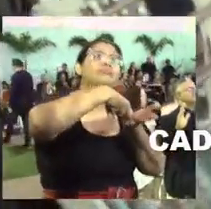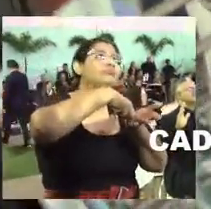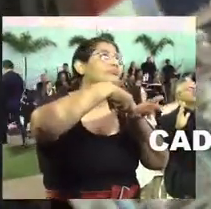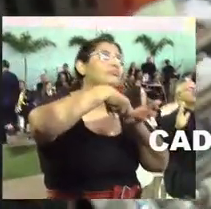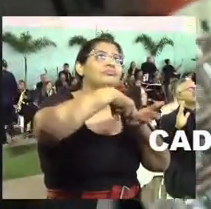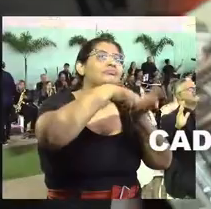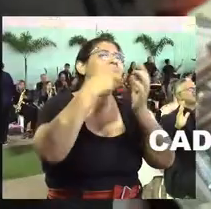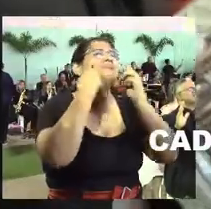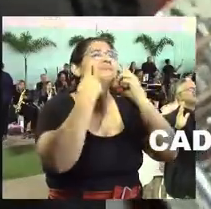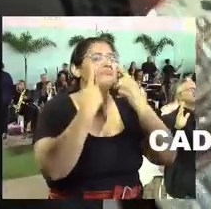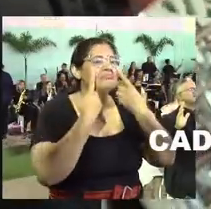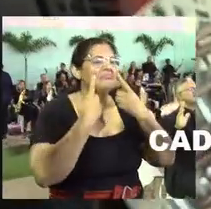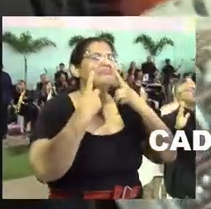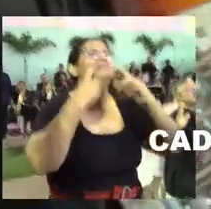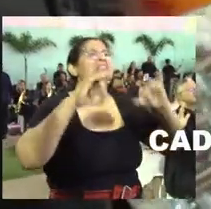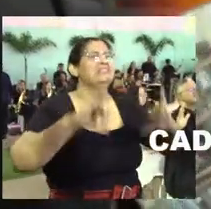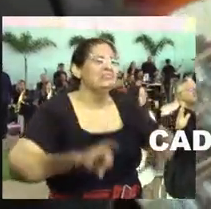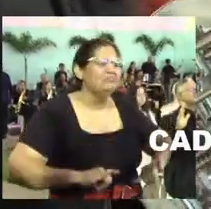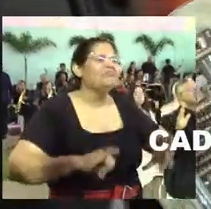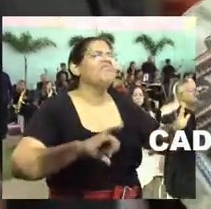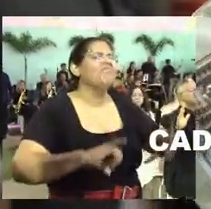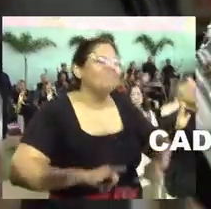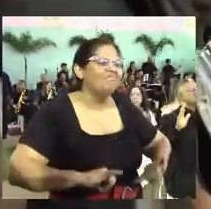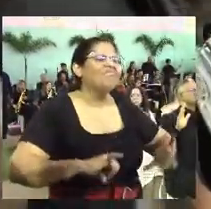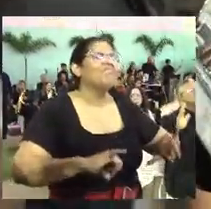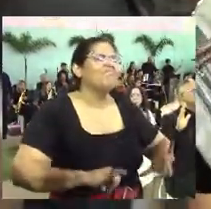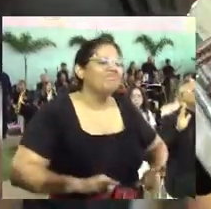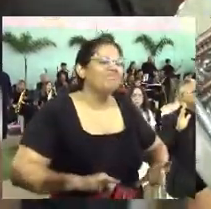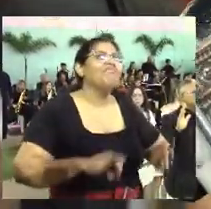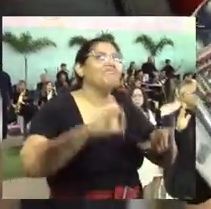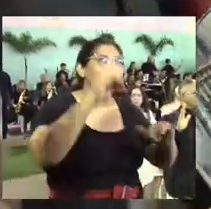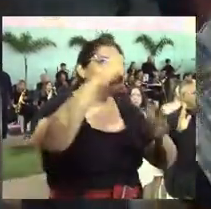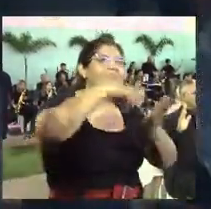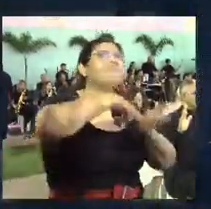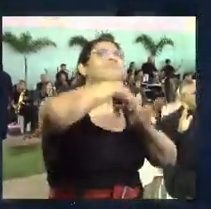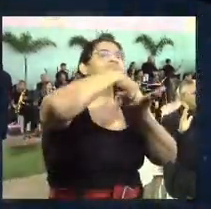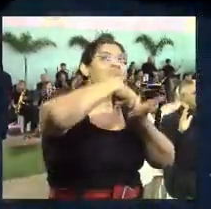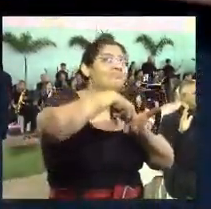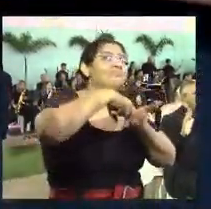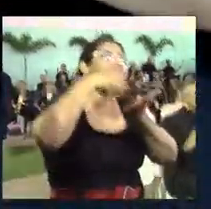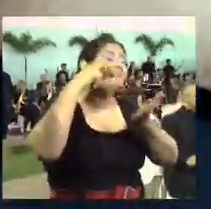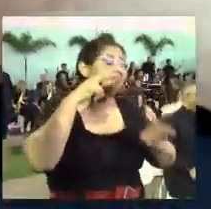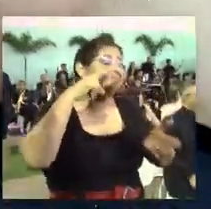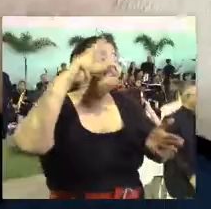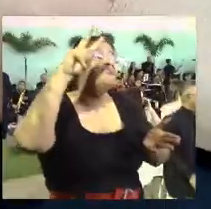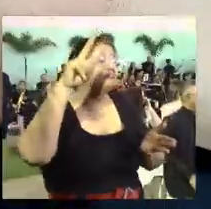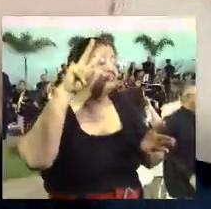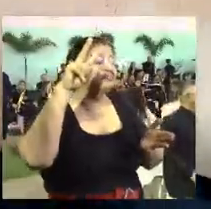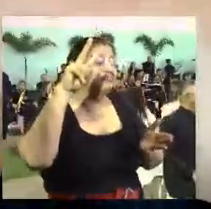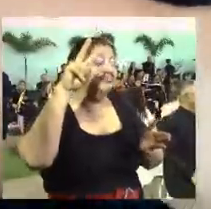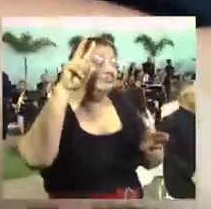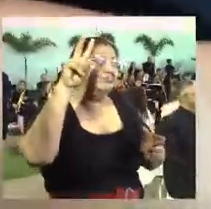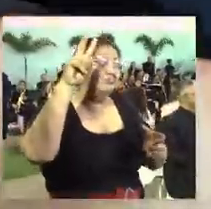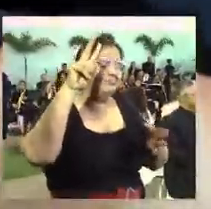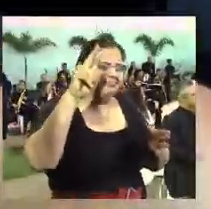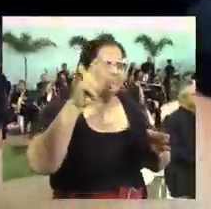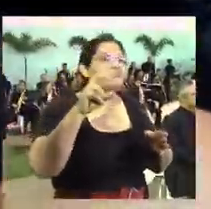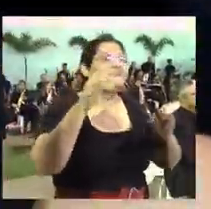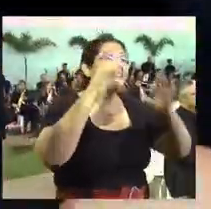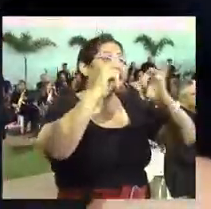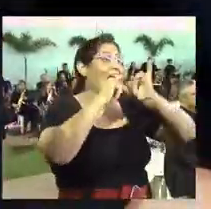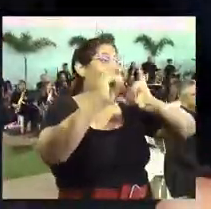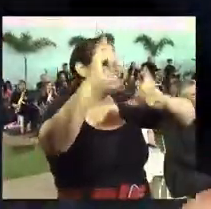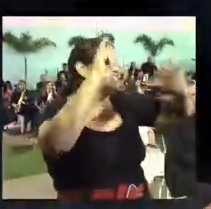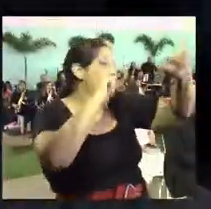cada lágrima sofrida foi colhida e o anjo já leu oh oh oh vem